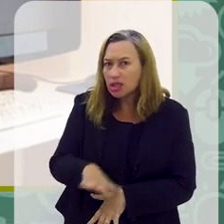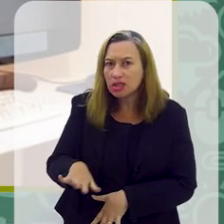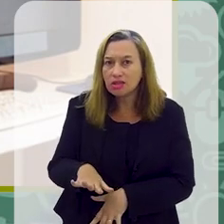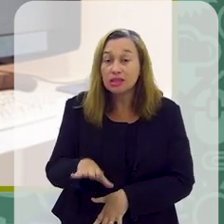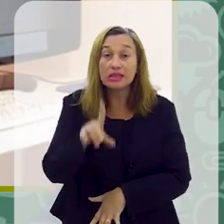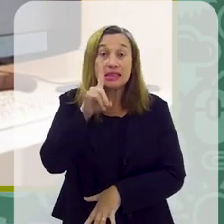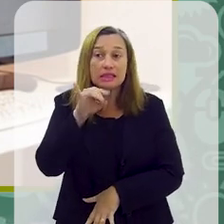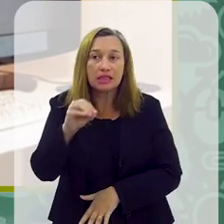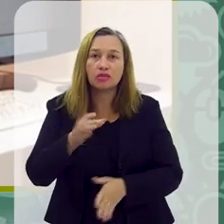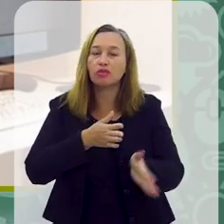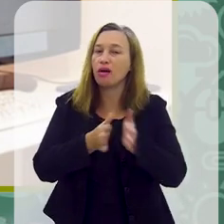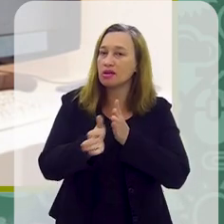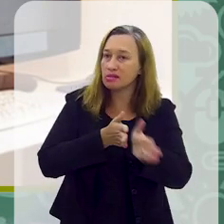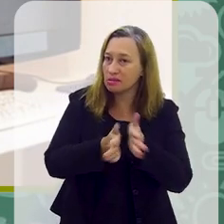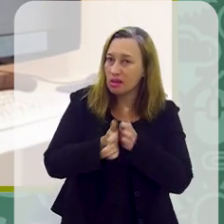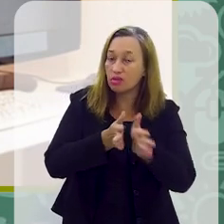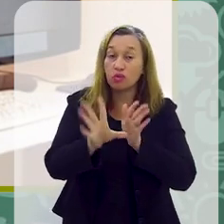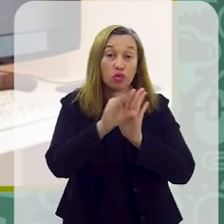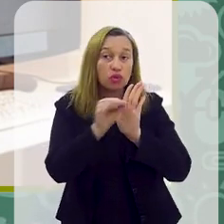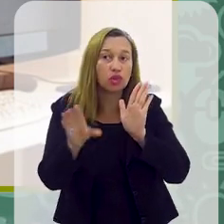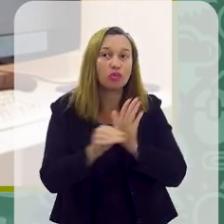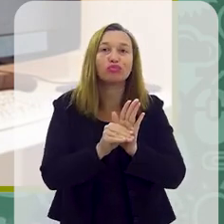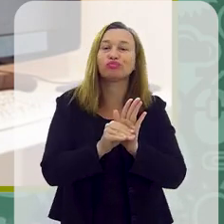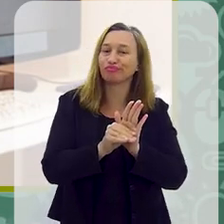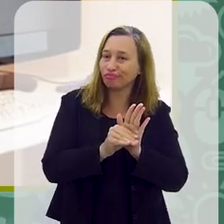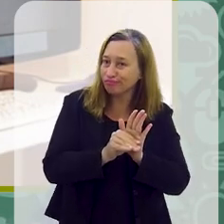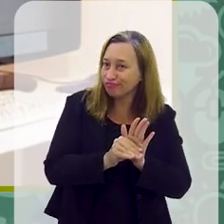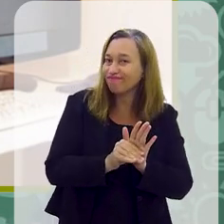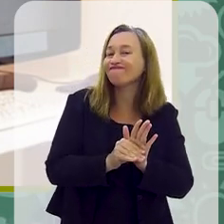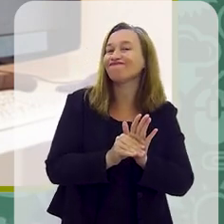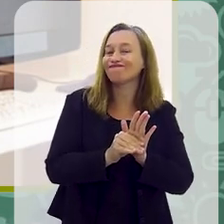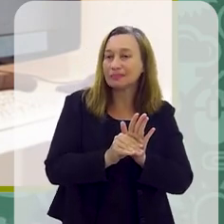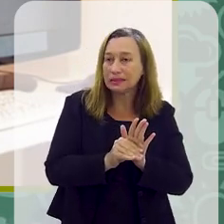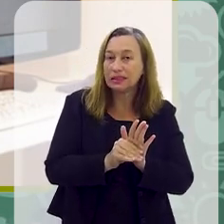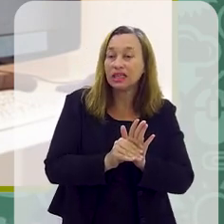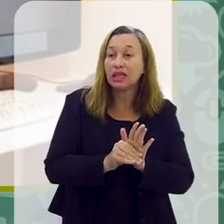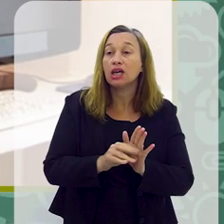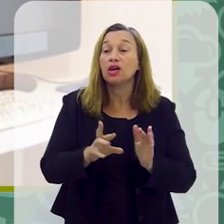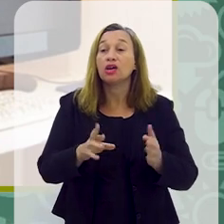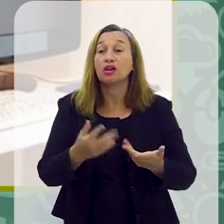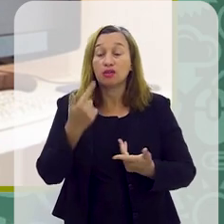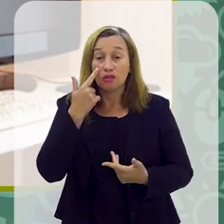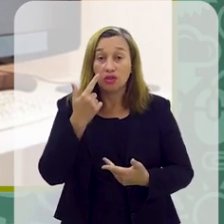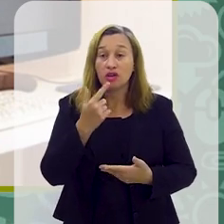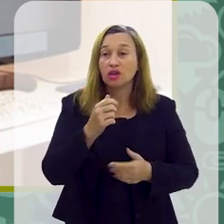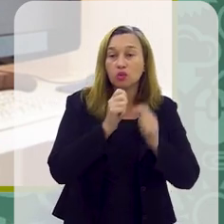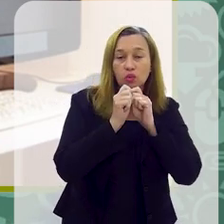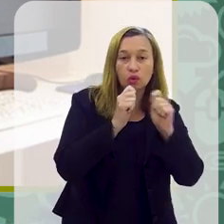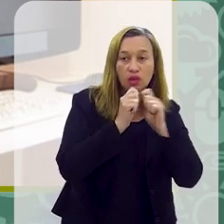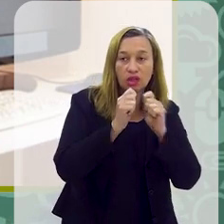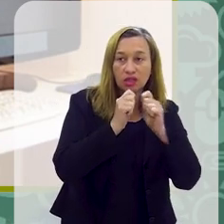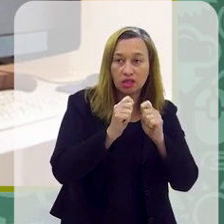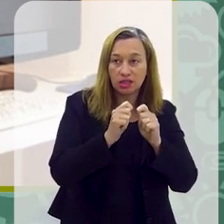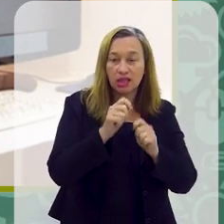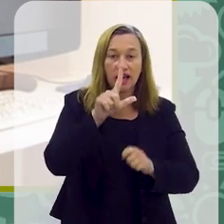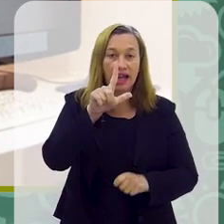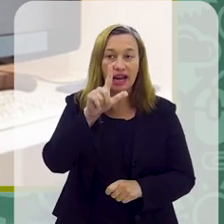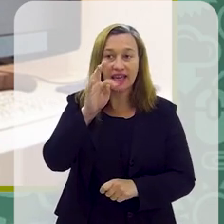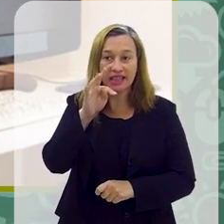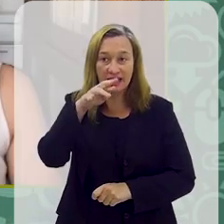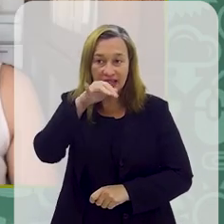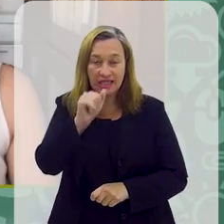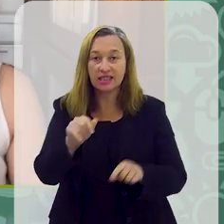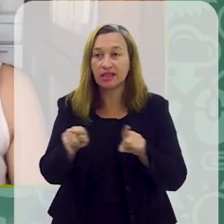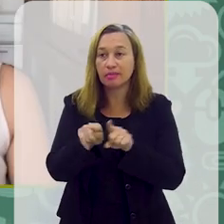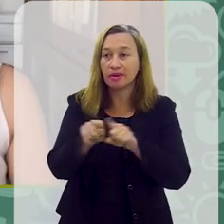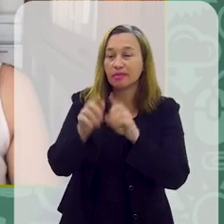crianças estão tendo acesso a este tipo de conteúdo cada vez mais cedo. Eu recebo a jornalista independente e pesquisadora Letícia Oliveira